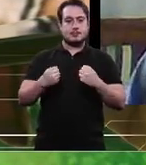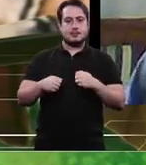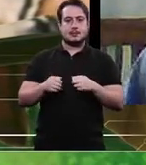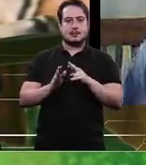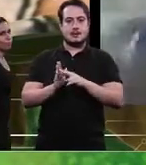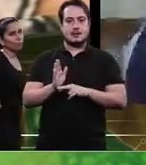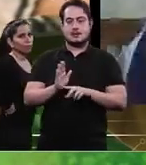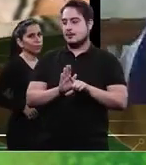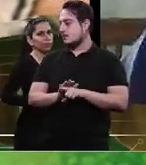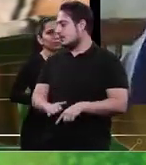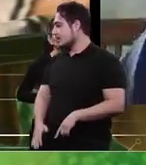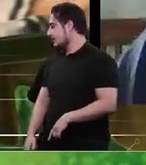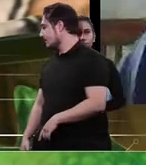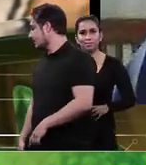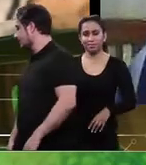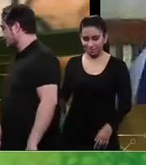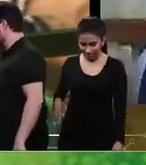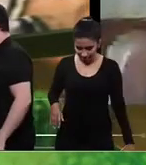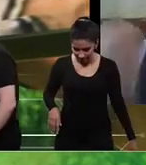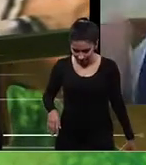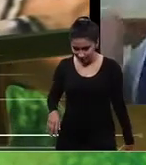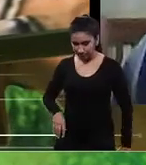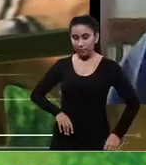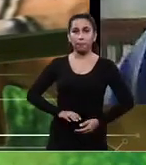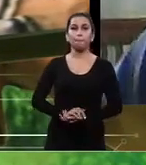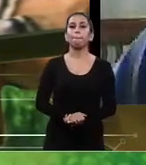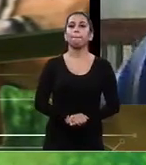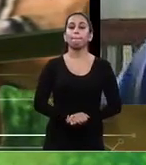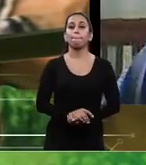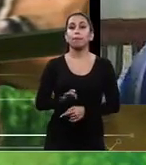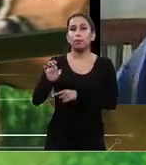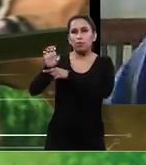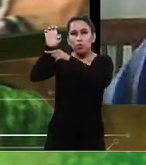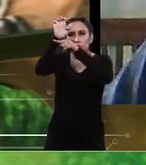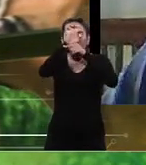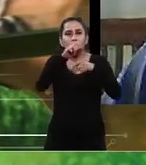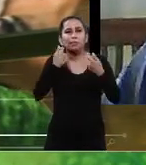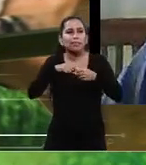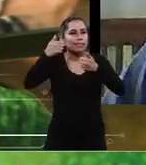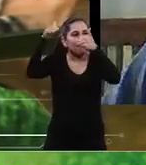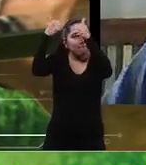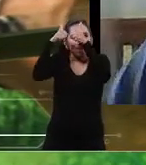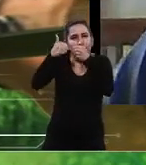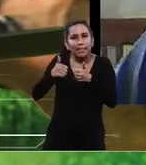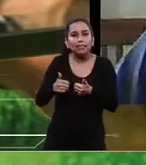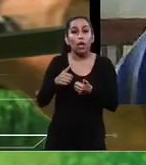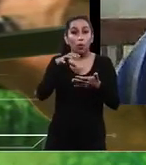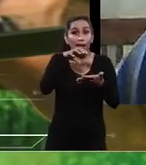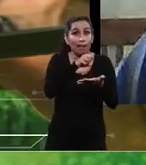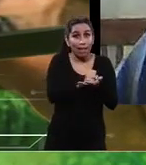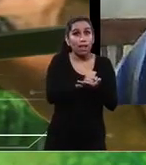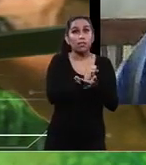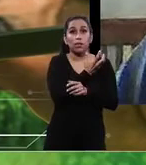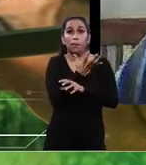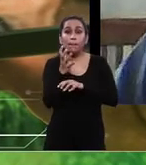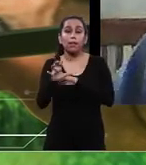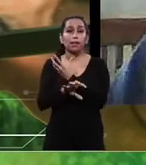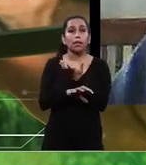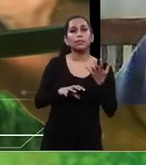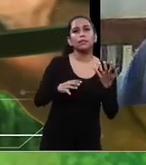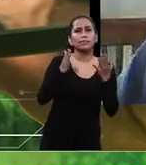hoje. O Código Florestal está no meio do caminho. Os estados precisam analisar os cadastros ambientais rurais para saber aonde